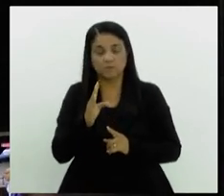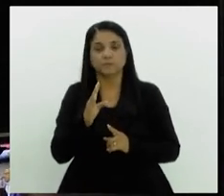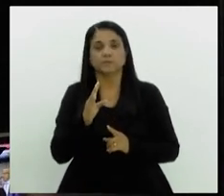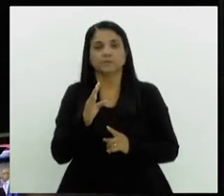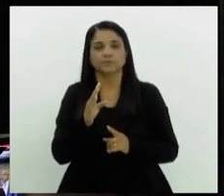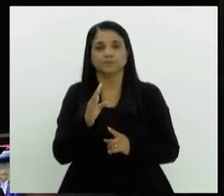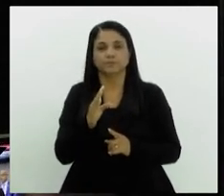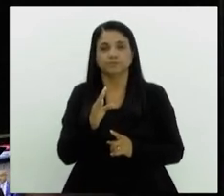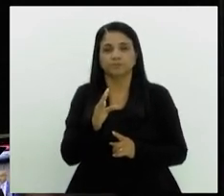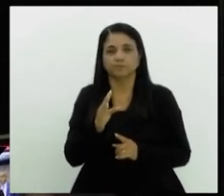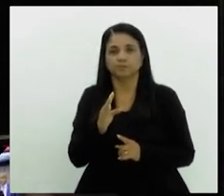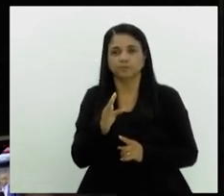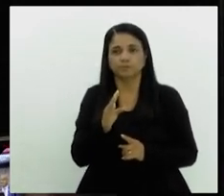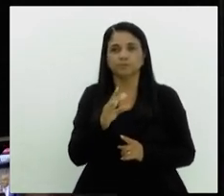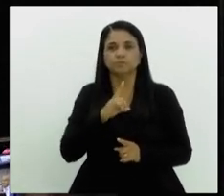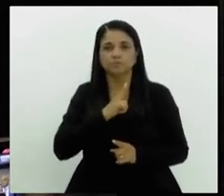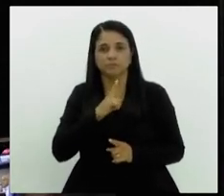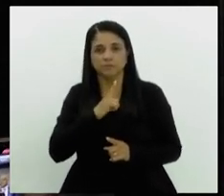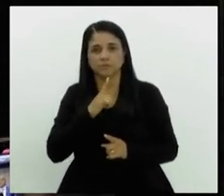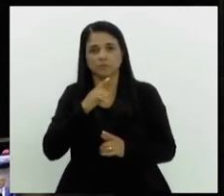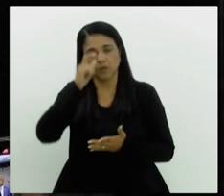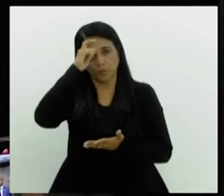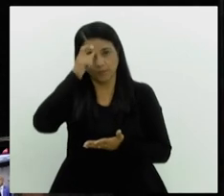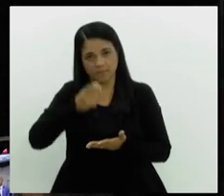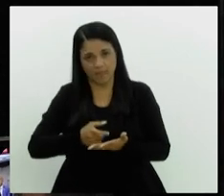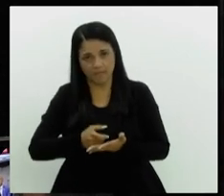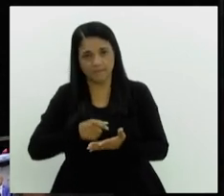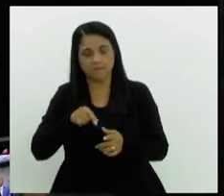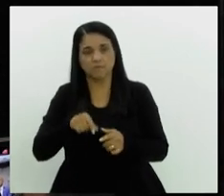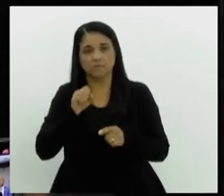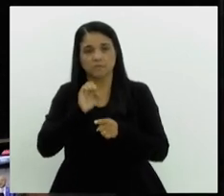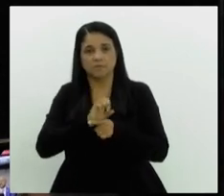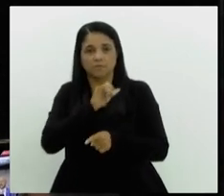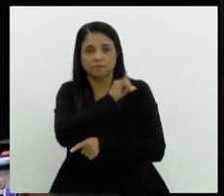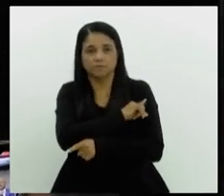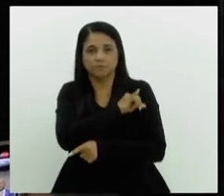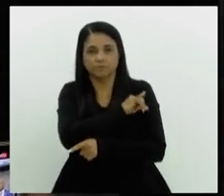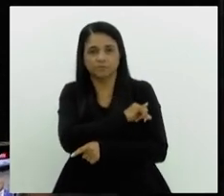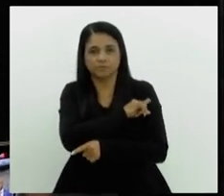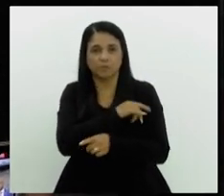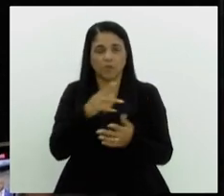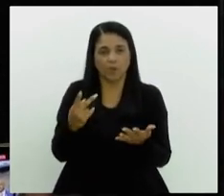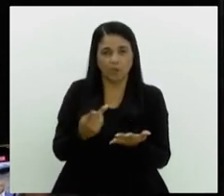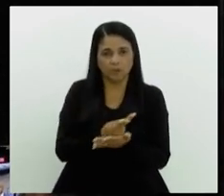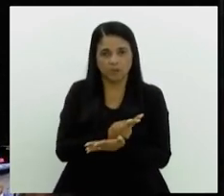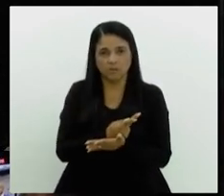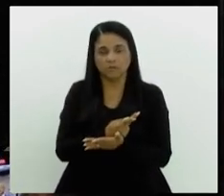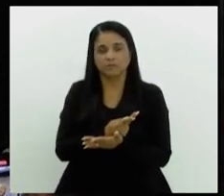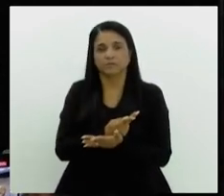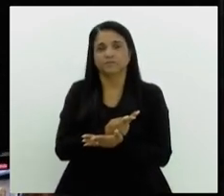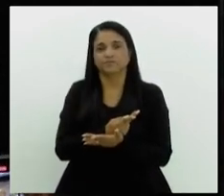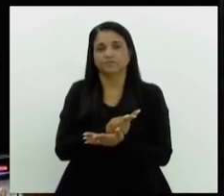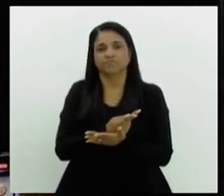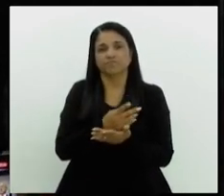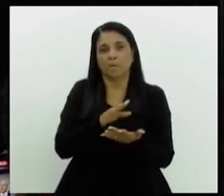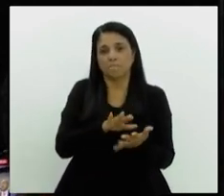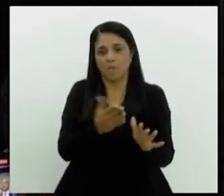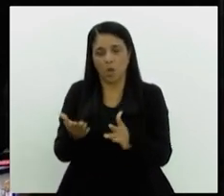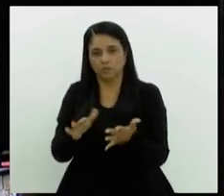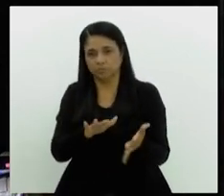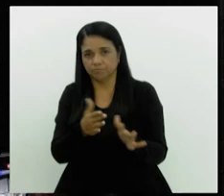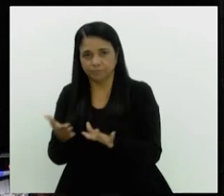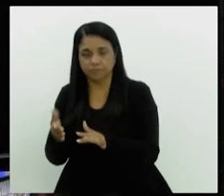Brasileiro tem como uma tese principal de que no estado do Rio de Janeiro estaria acontecendo um genocídio de